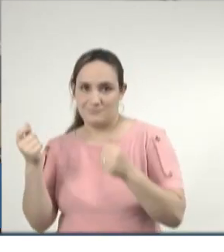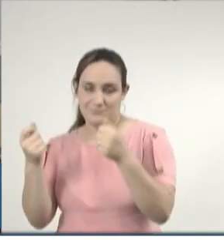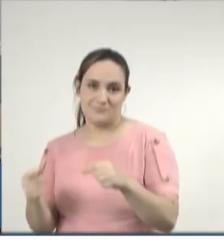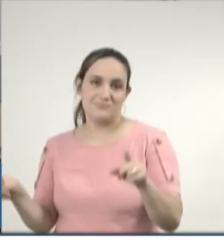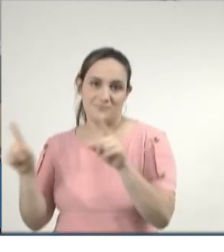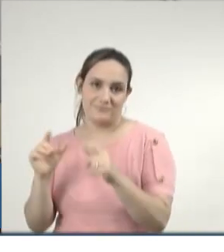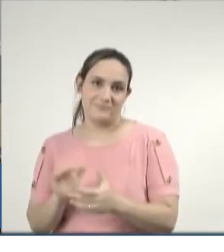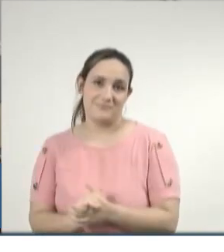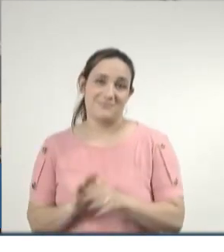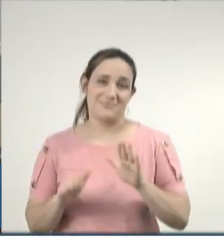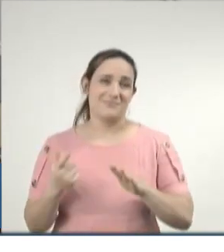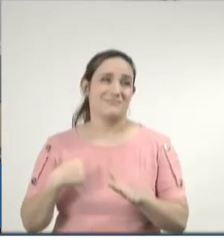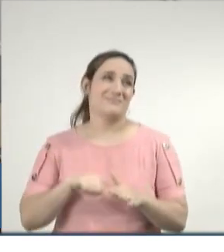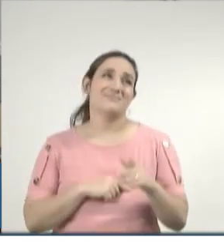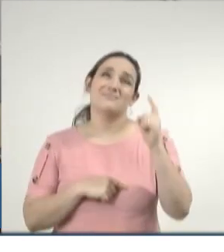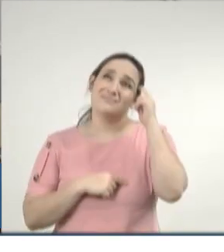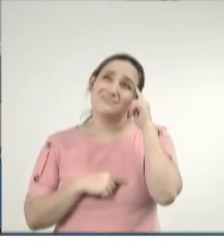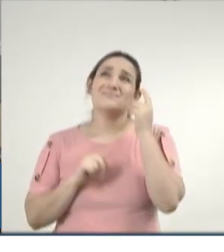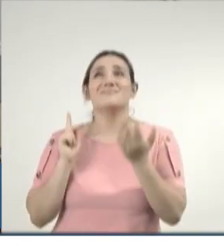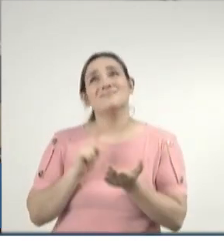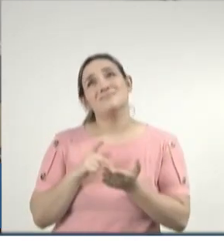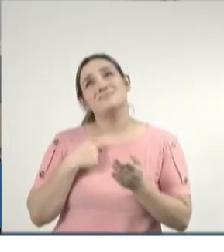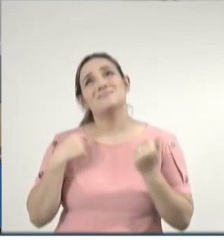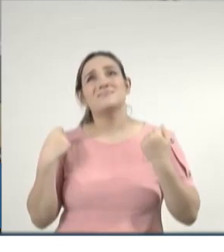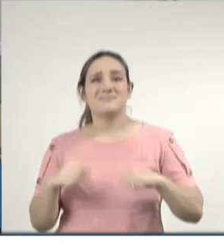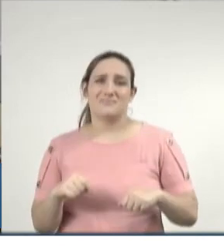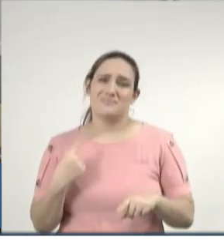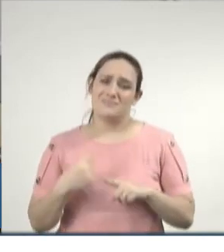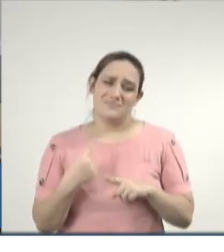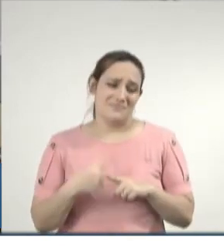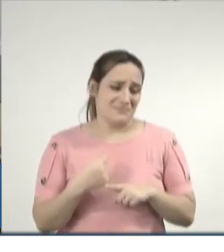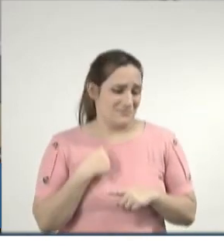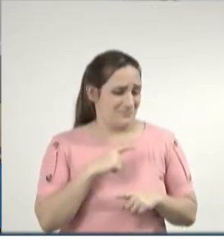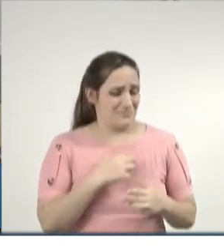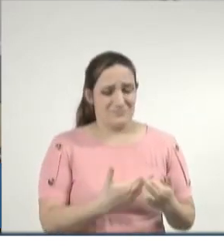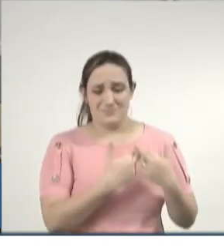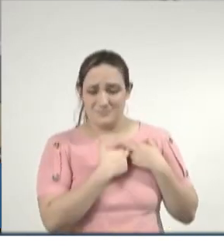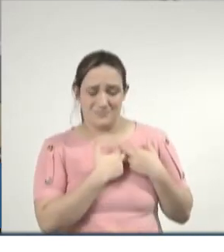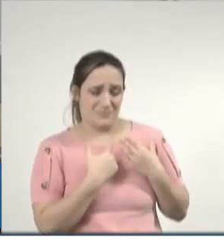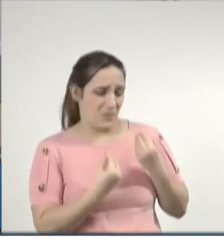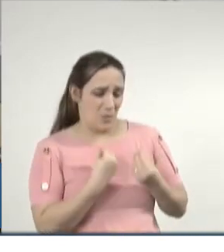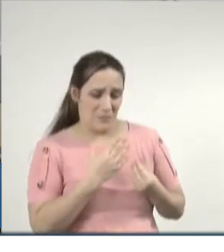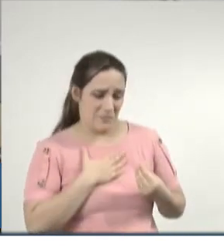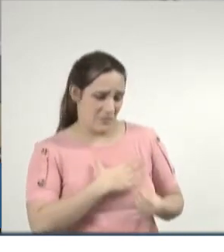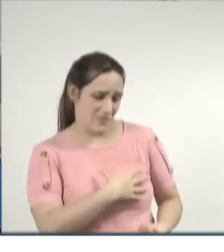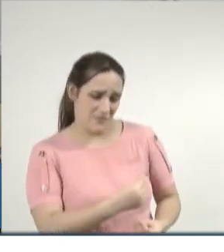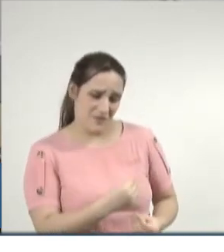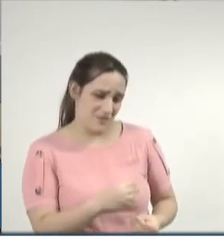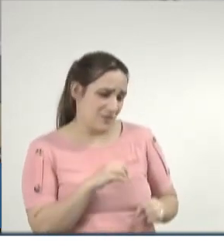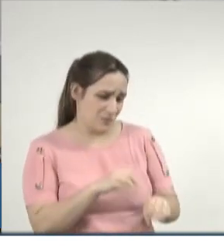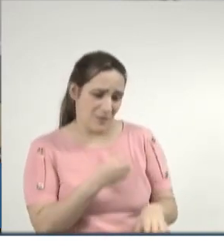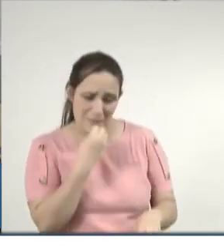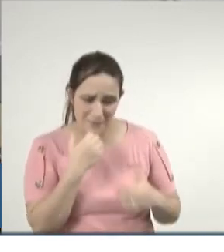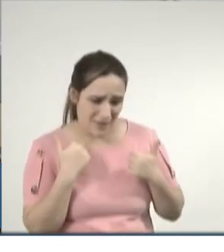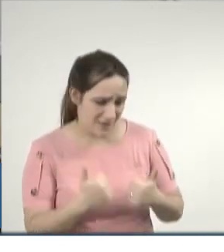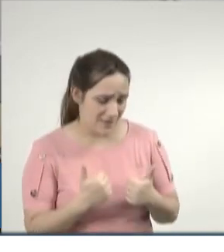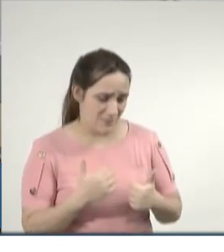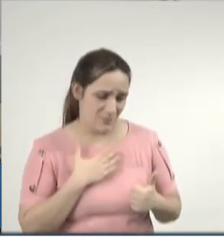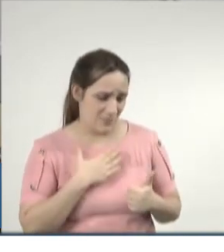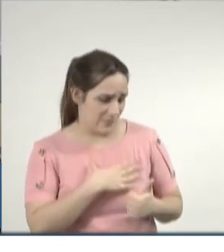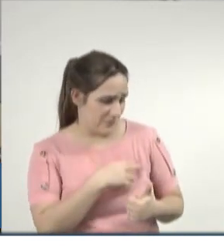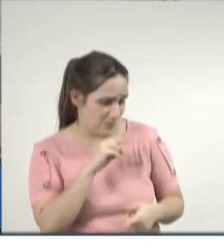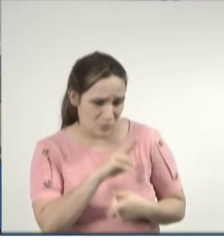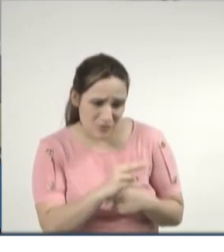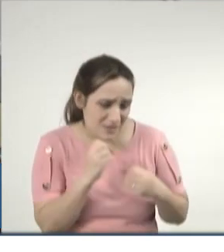pensa muito para entrar na política, porque exatamente isso nos cobra demais, né? Meu Deus, mas será que meu filho vai ser bem educado? Será que meu filho vai estar